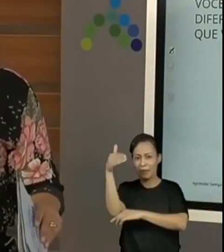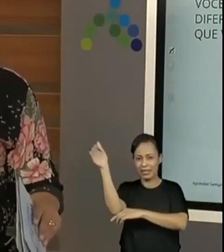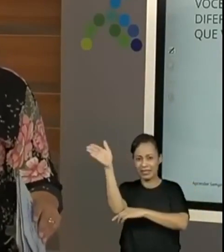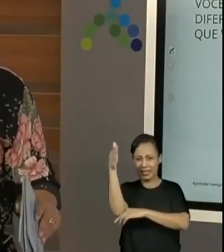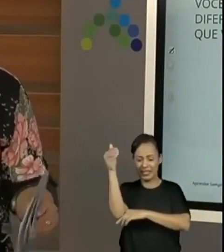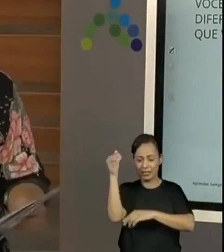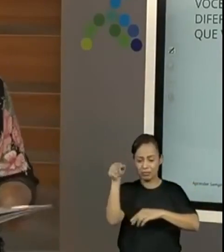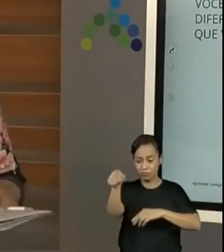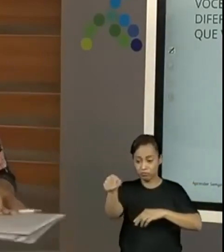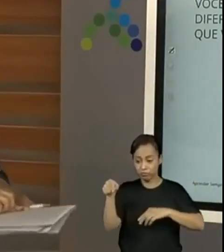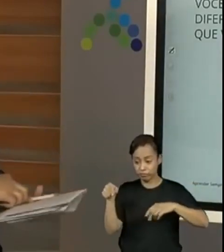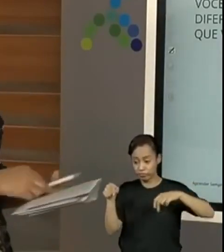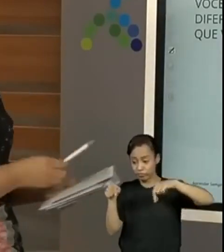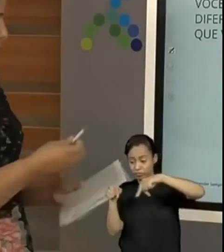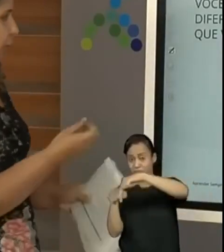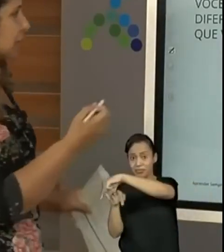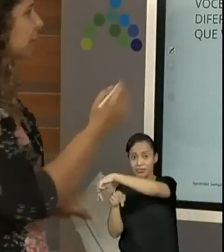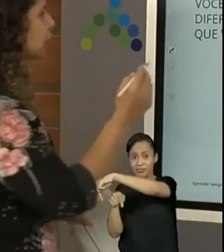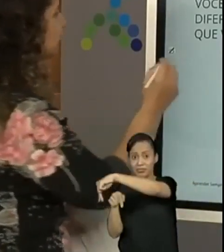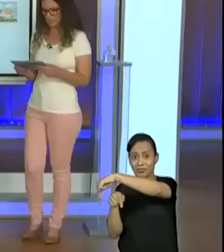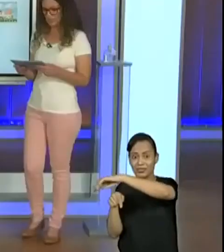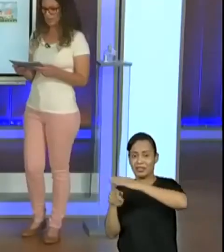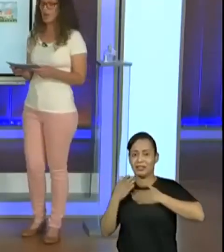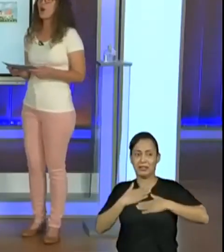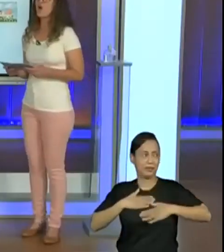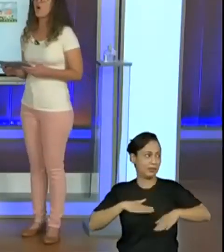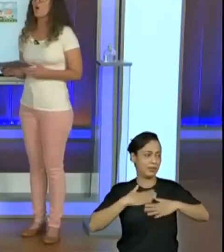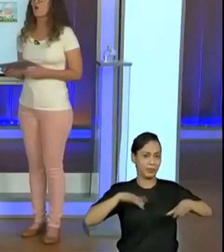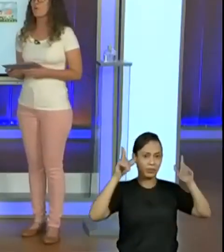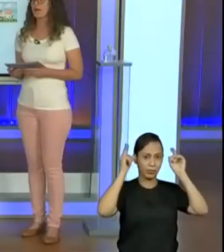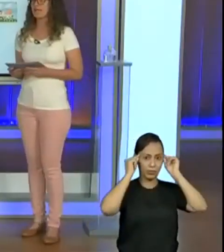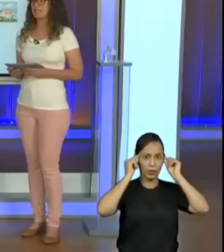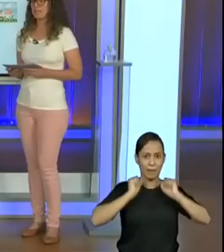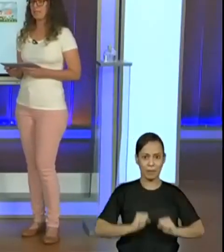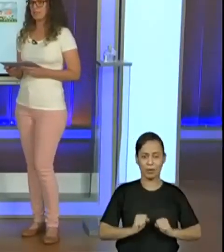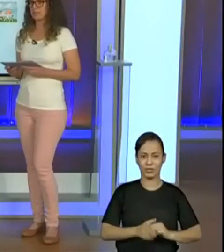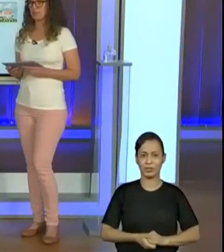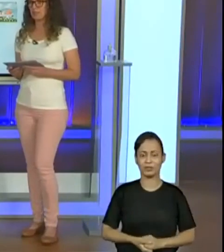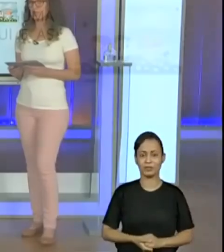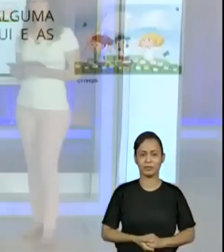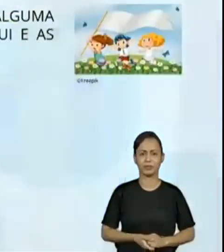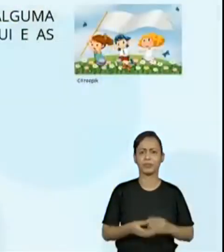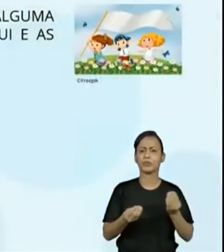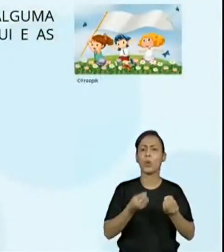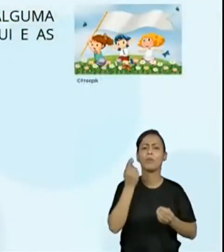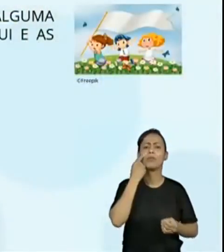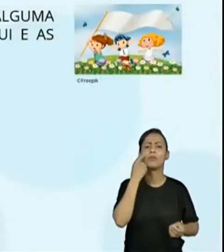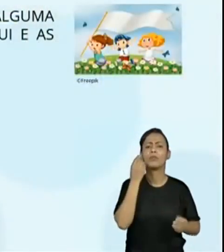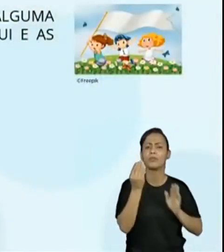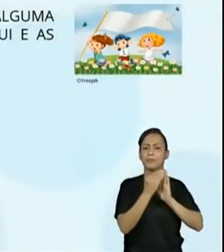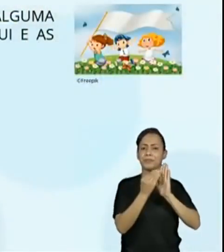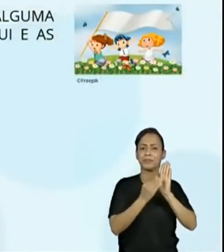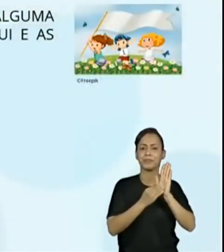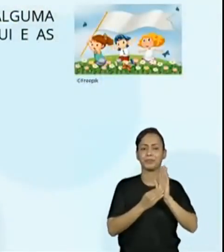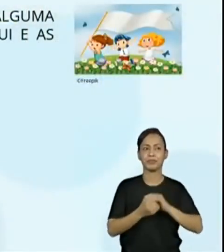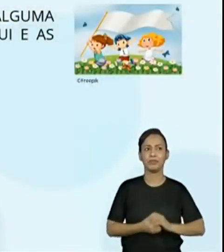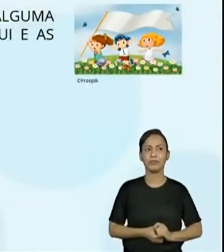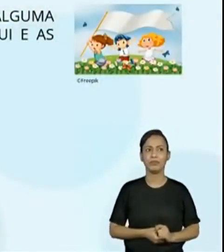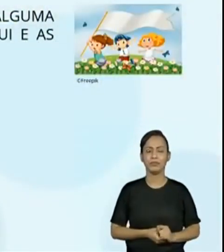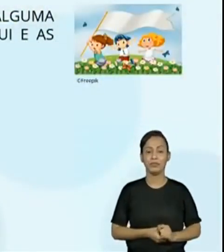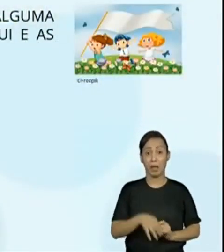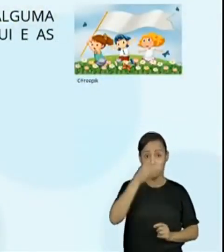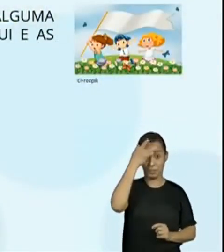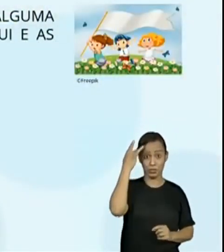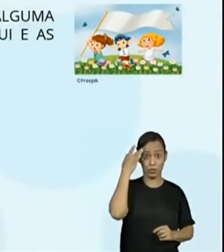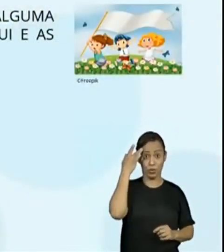sua zona de conforto. Vamos escrever isso. Perfeito. Então, professor, você pode digitar para mim, por favor? O participante Essa é uma regra, né?